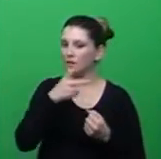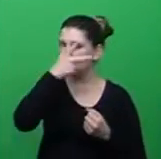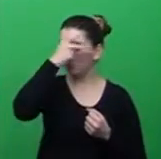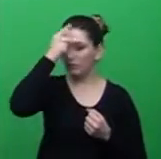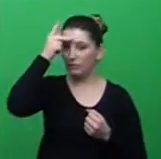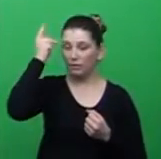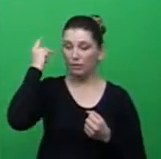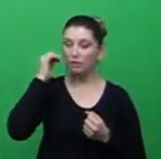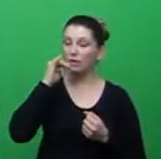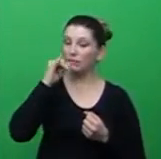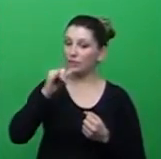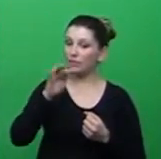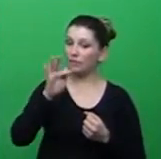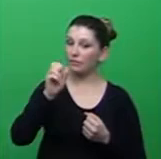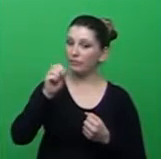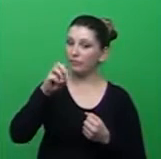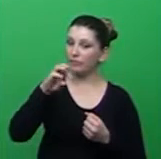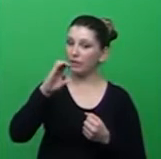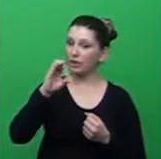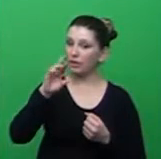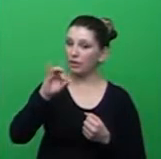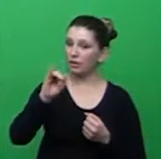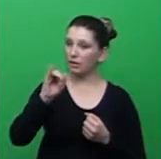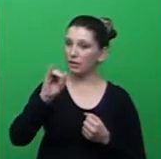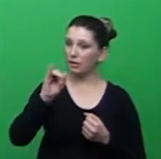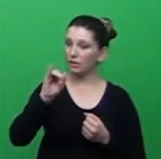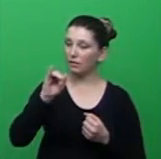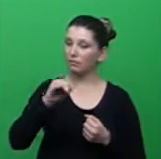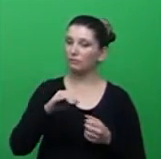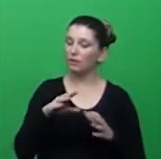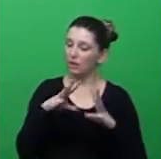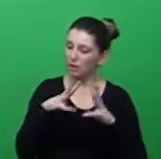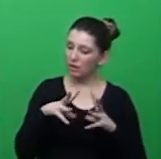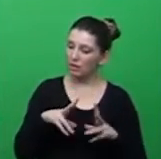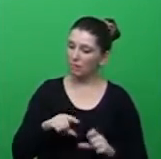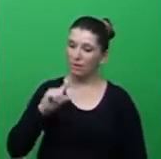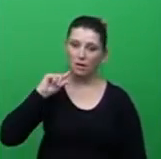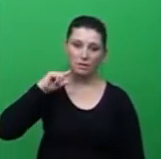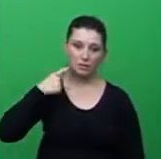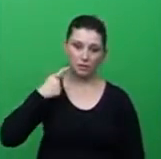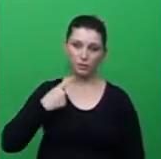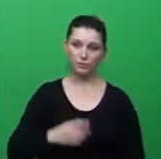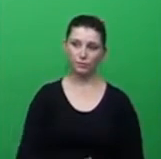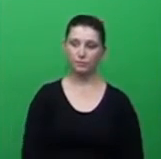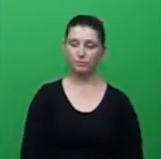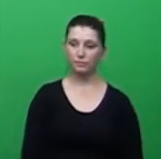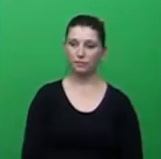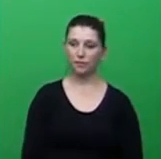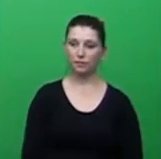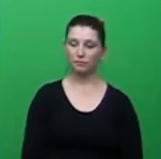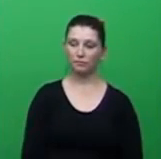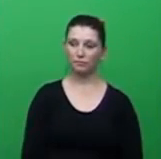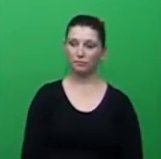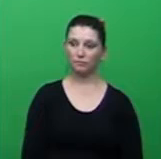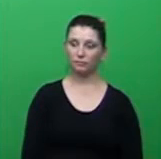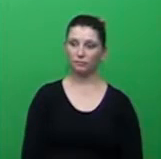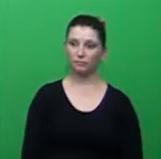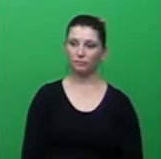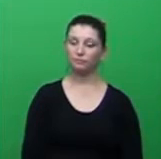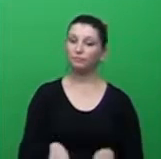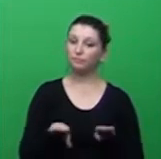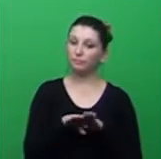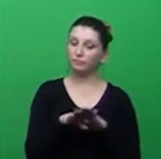FANCRI para recolher esse lixo. Embora, eu quero ser bem sincero, que aqui também tem uma questão fundamental, que é a